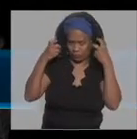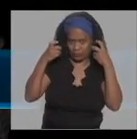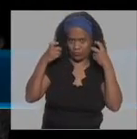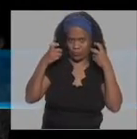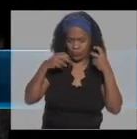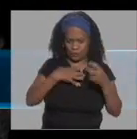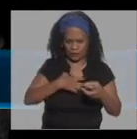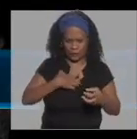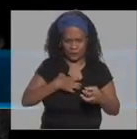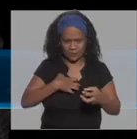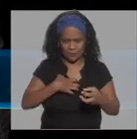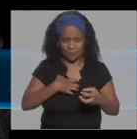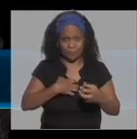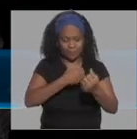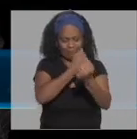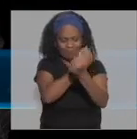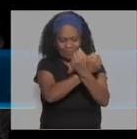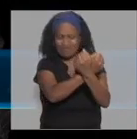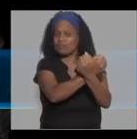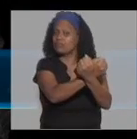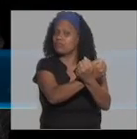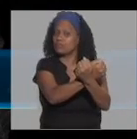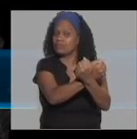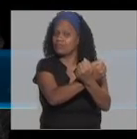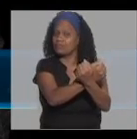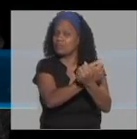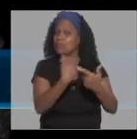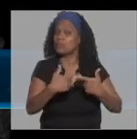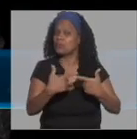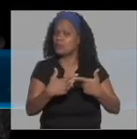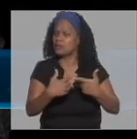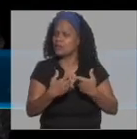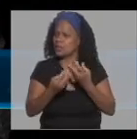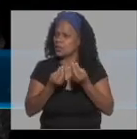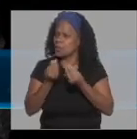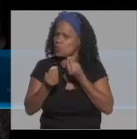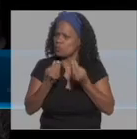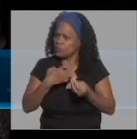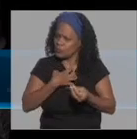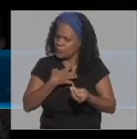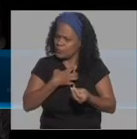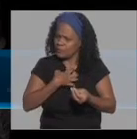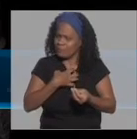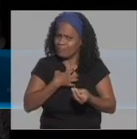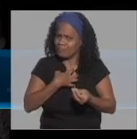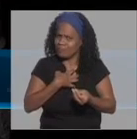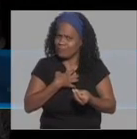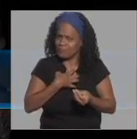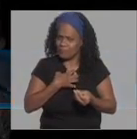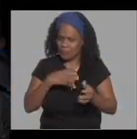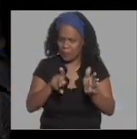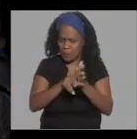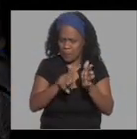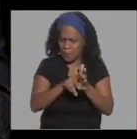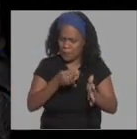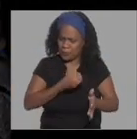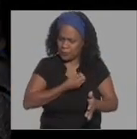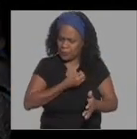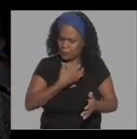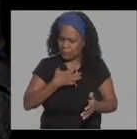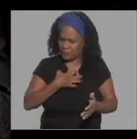foi a escravidão é é como se eu sentir se sinto na própria pele essa